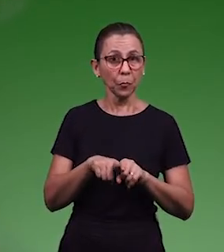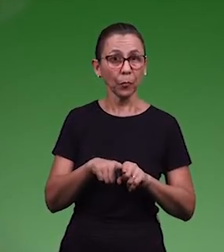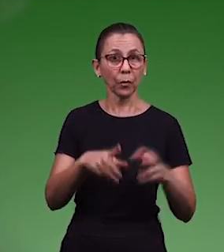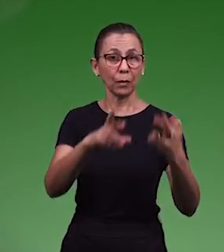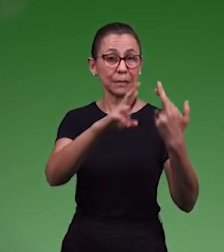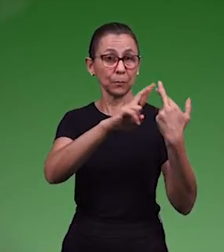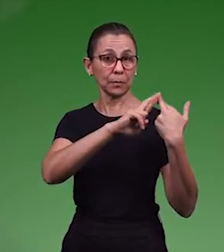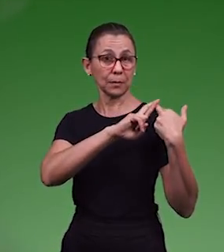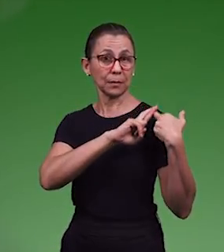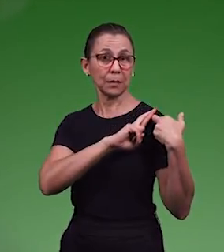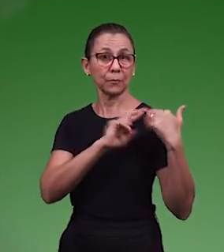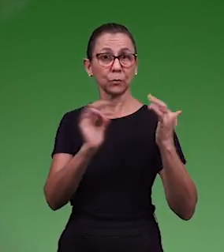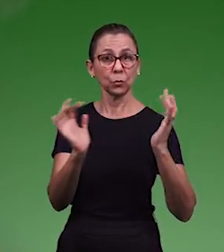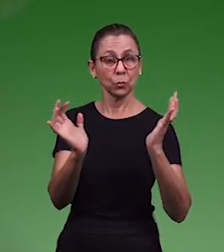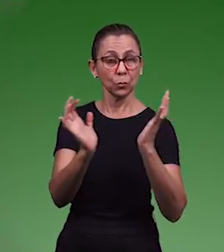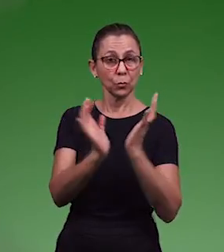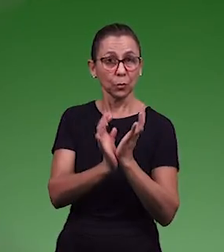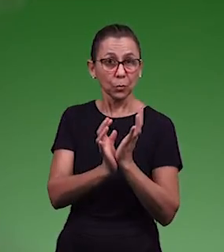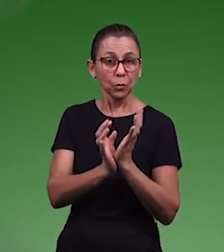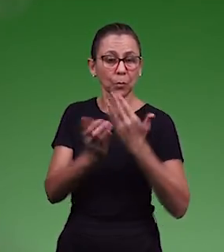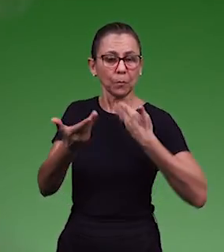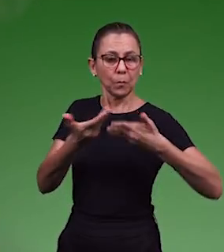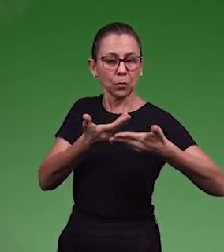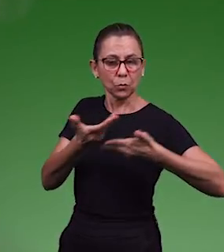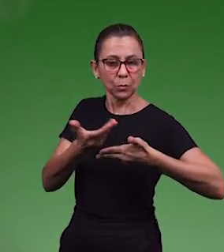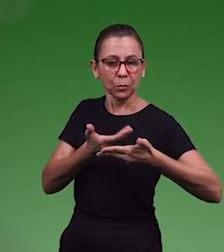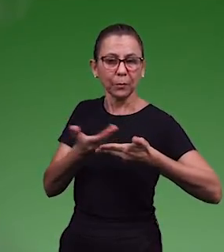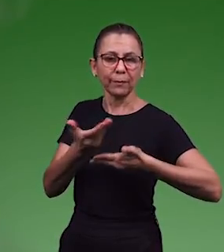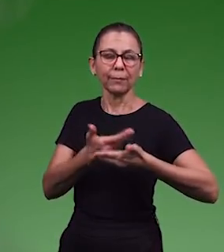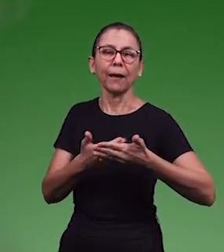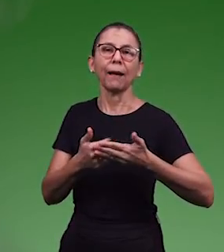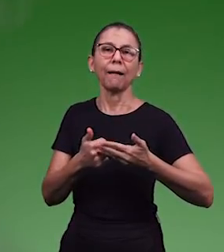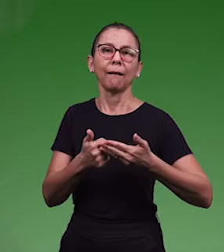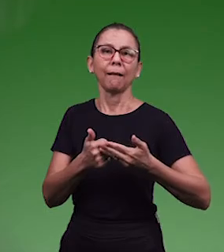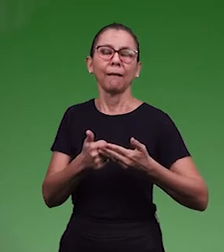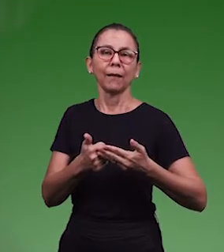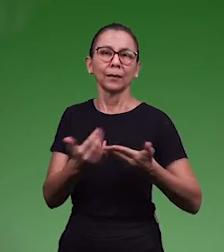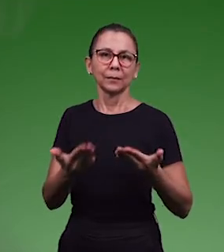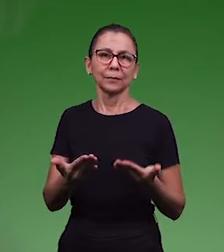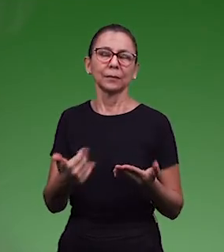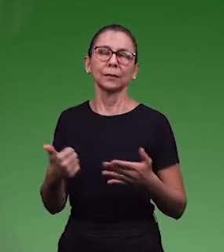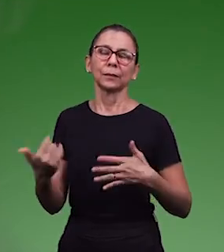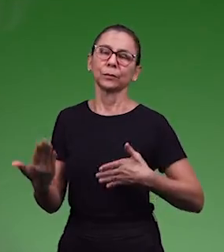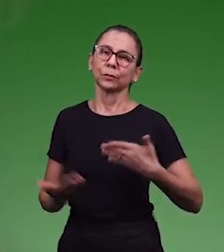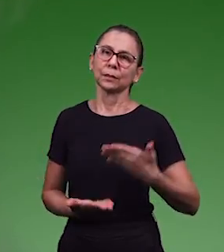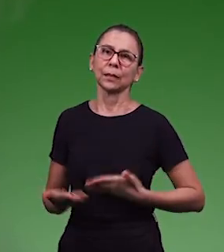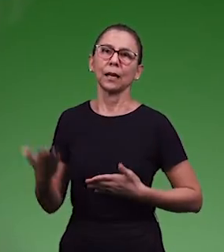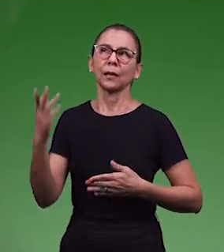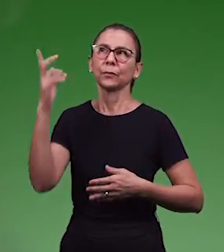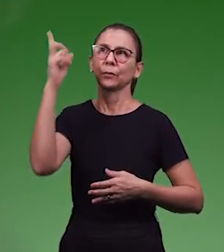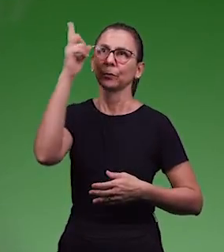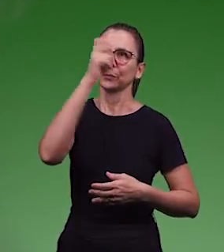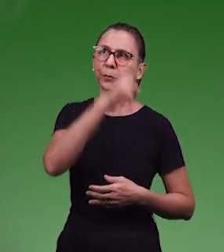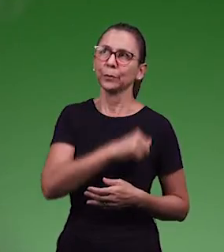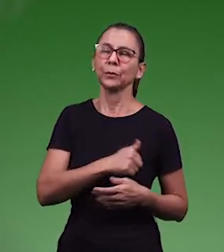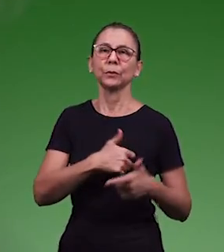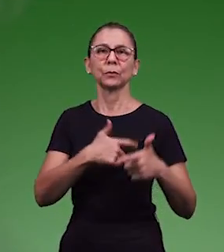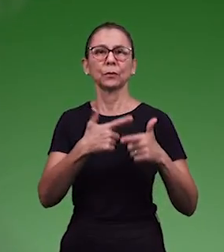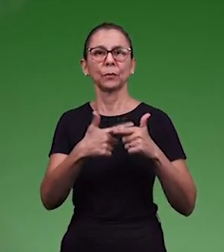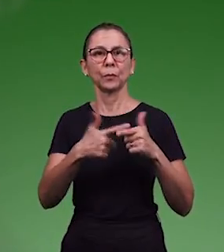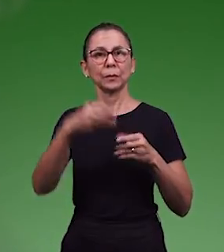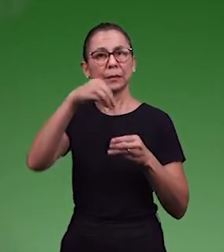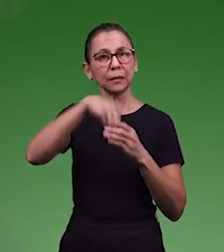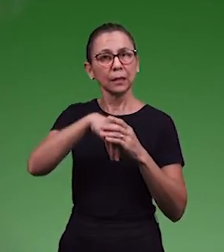próprio pode dividir a sua carga, né? A luta, às vezes uma situação difícil vivida, ele pode ali dentro do grupo